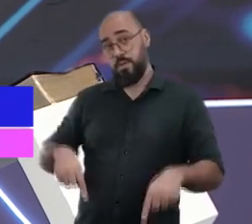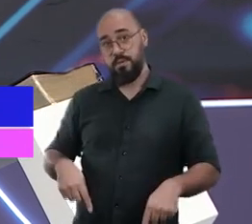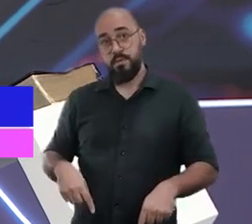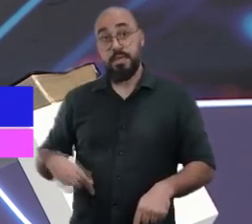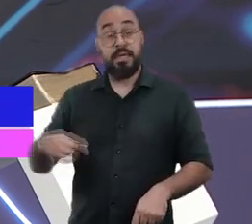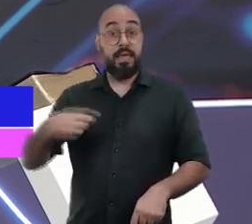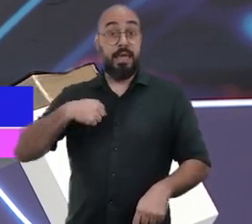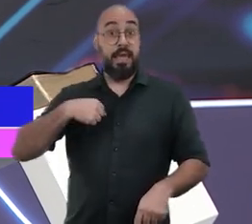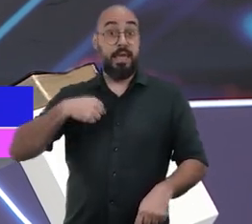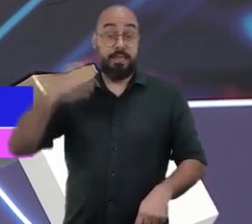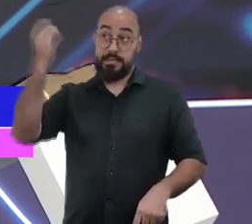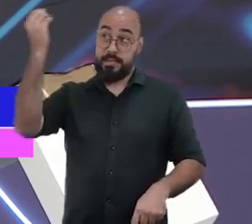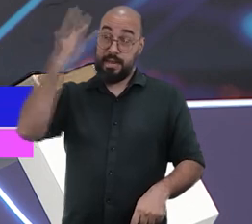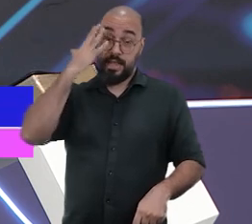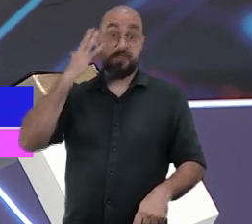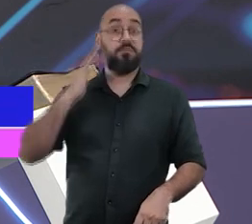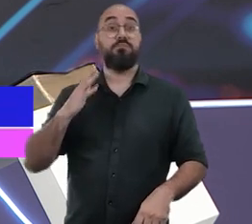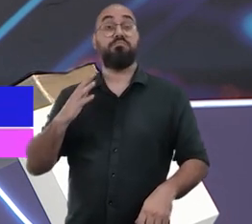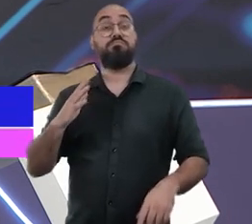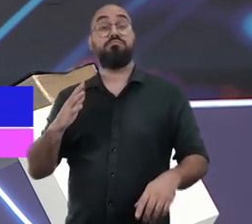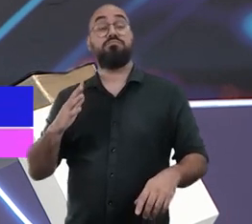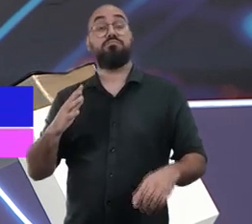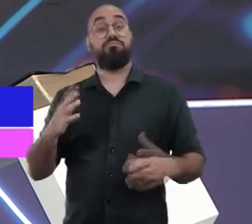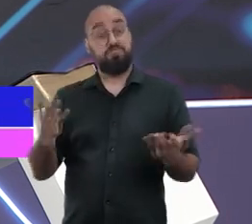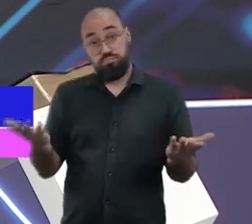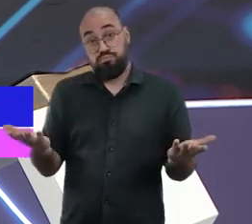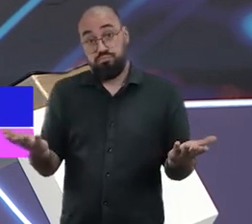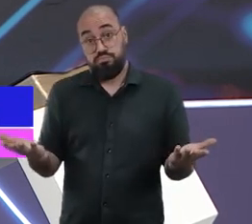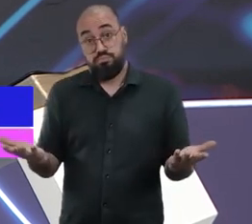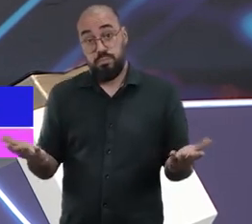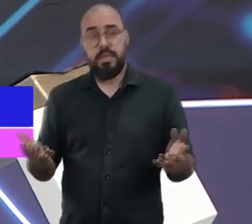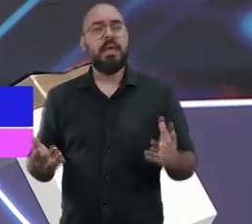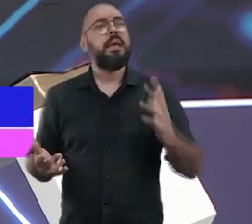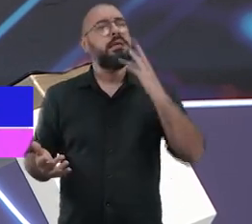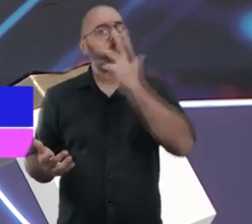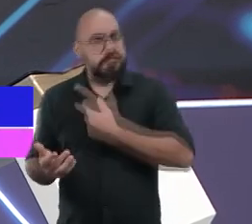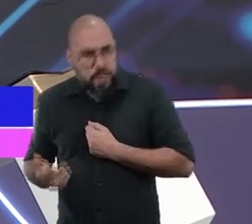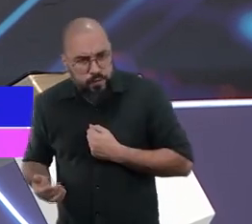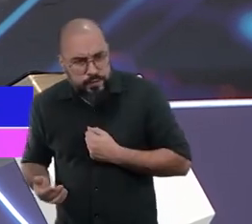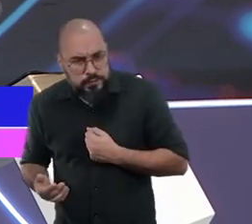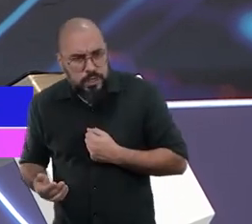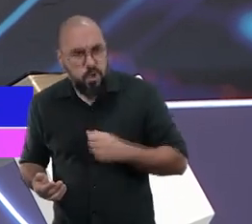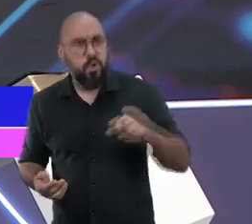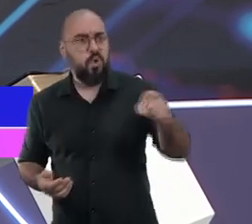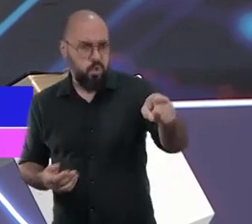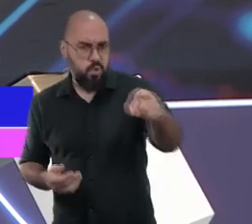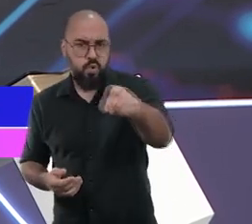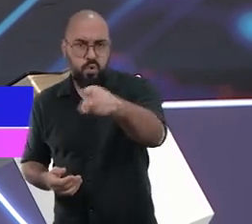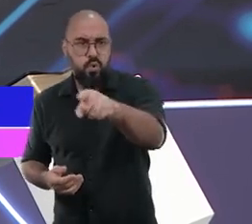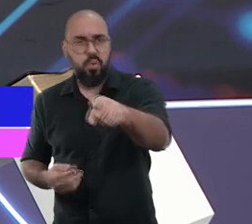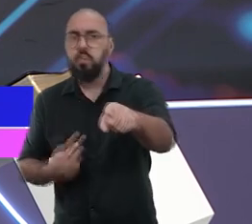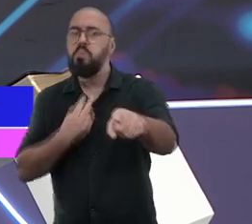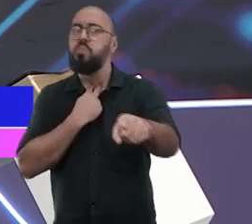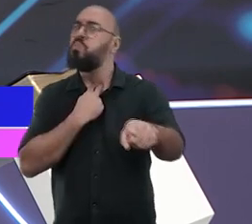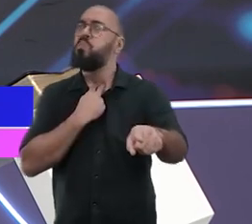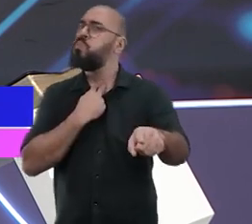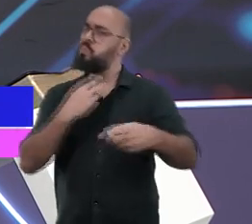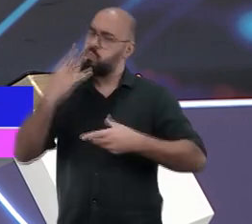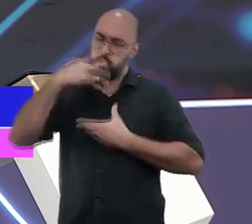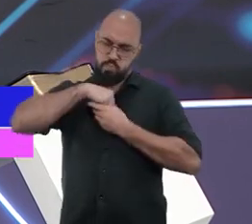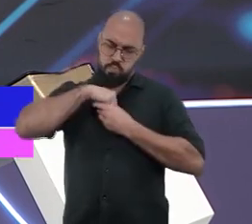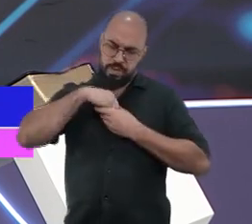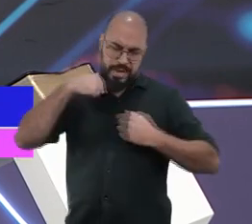ser humano não merece a salvação. Não há nada no ser humano em si que pode salvá-lo. Não há